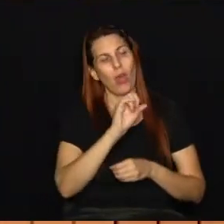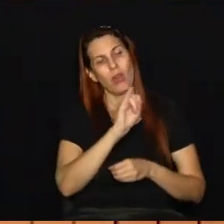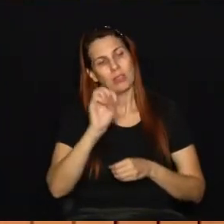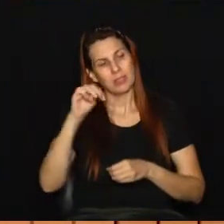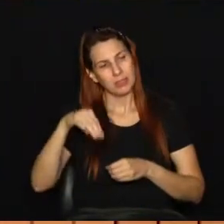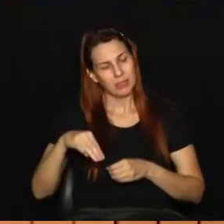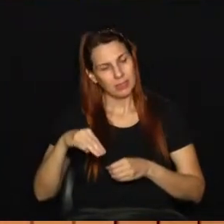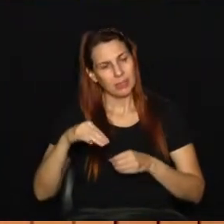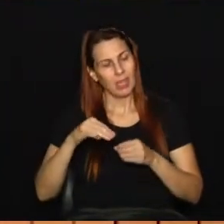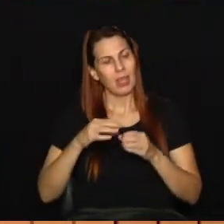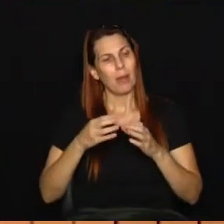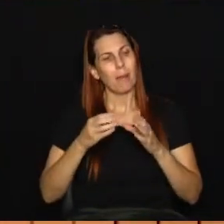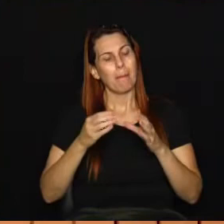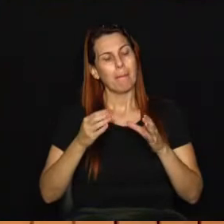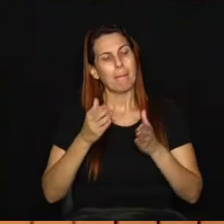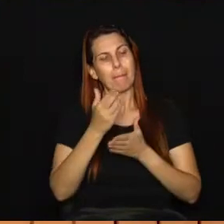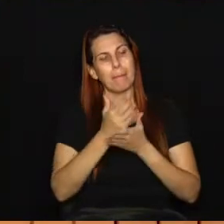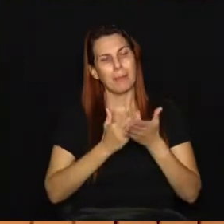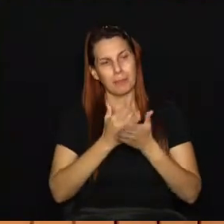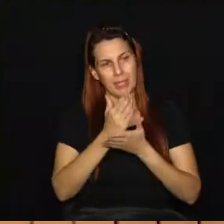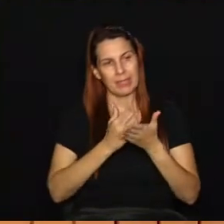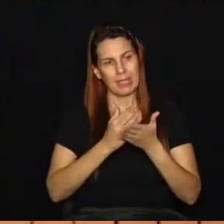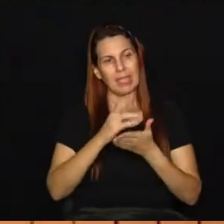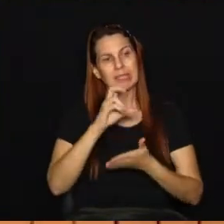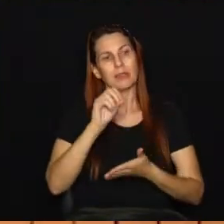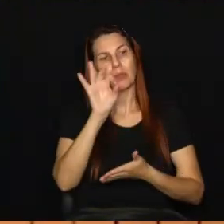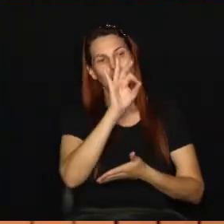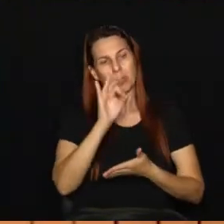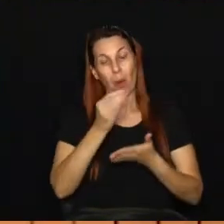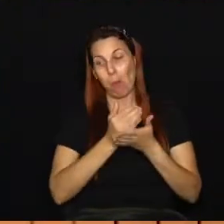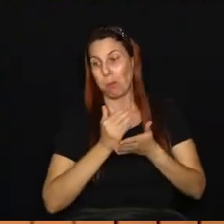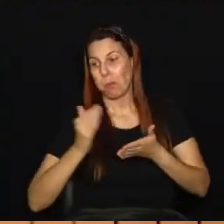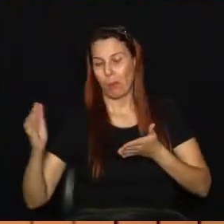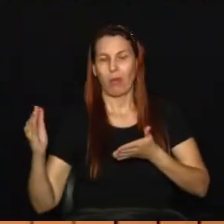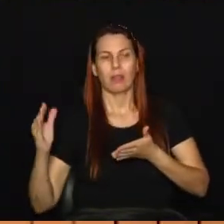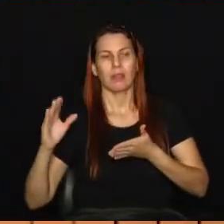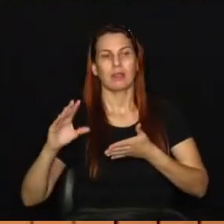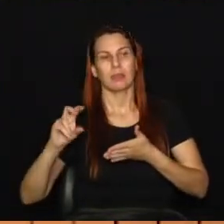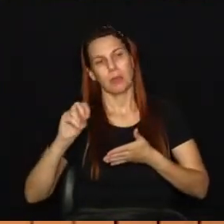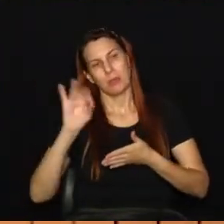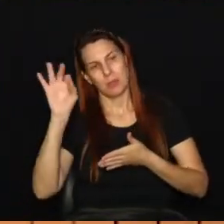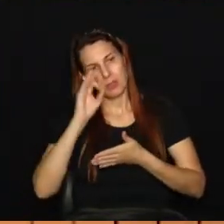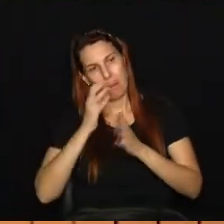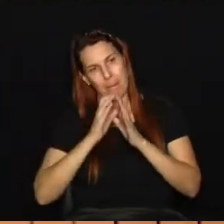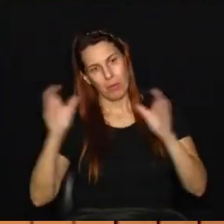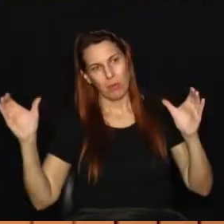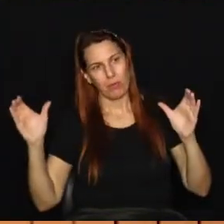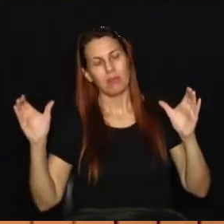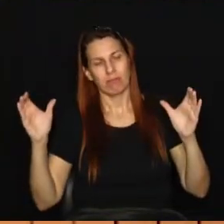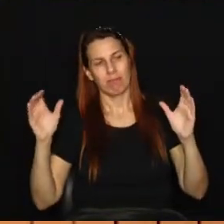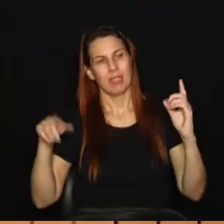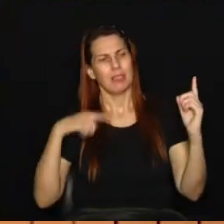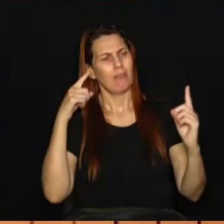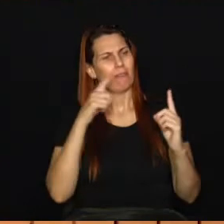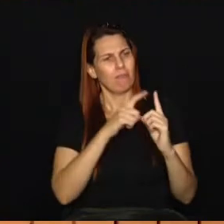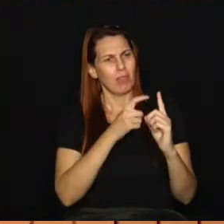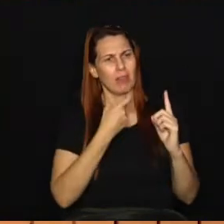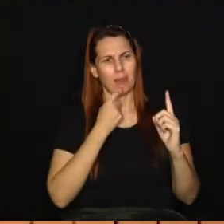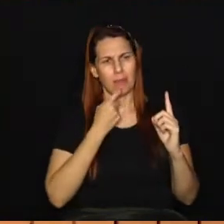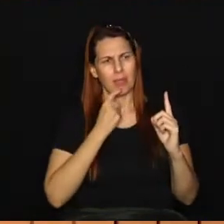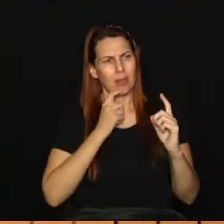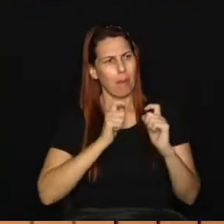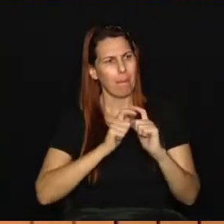mais 50%. Então, por que eu falo isso? Campinas é um grande desafio, né? Uma cidade de mais